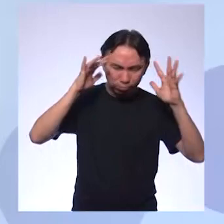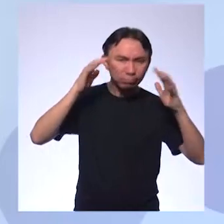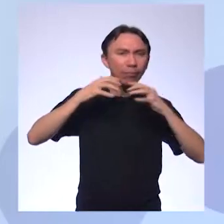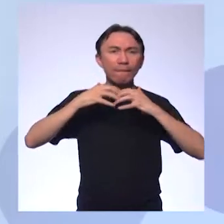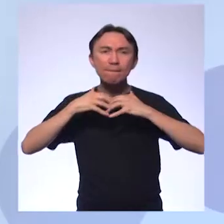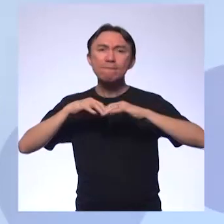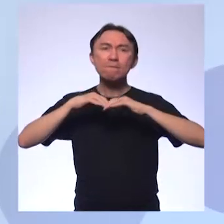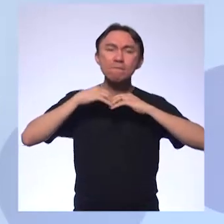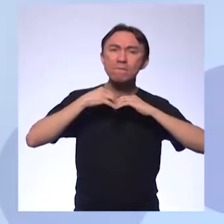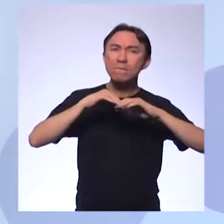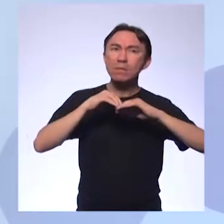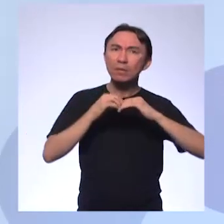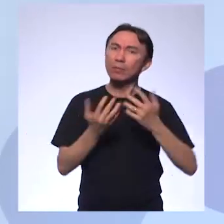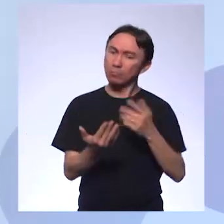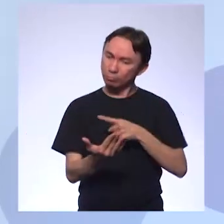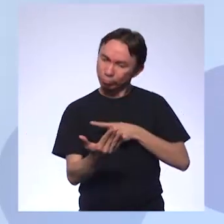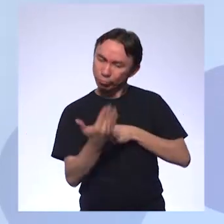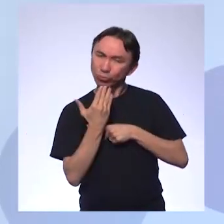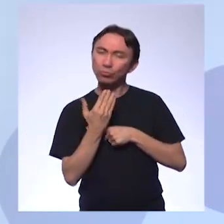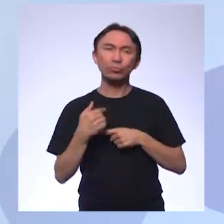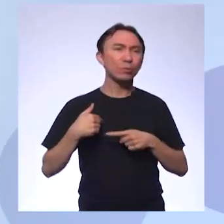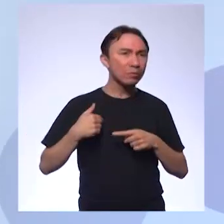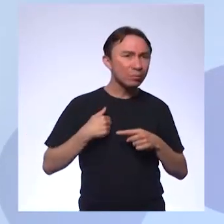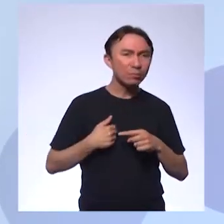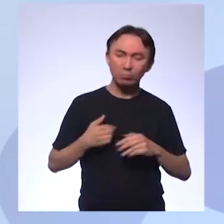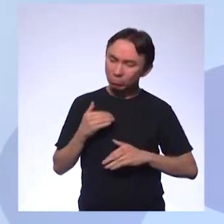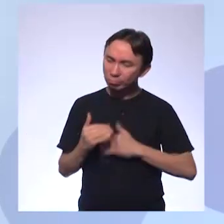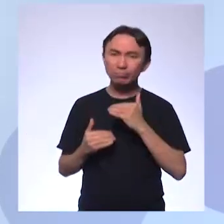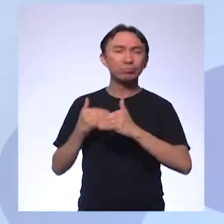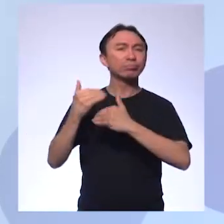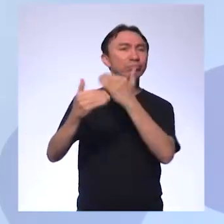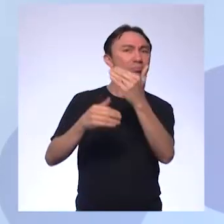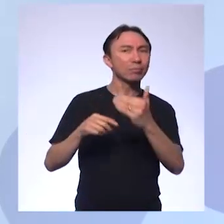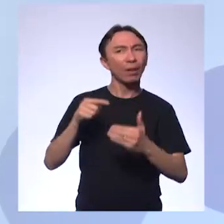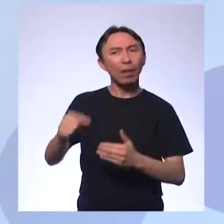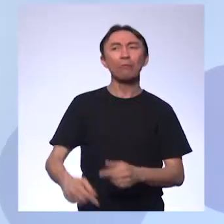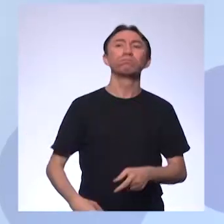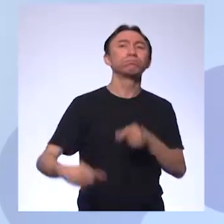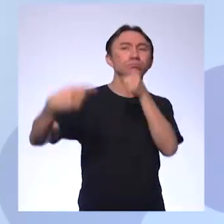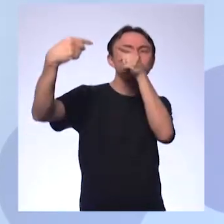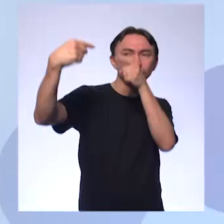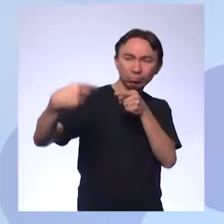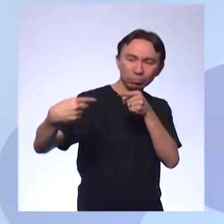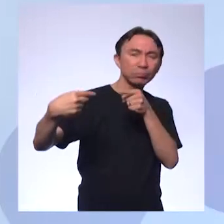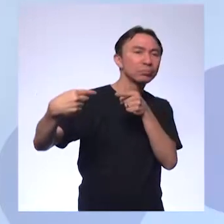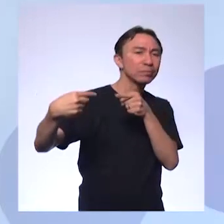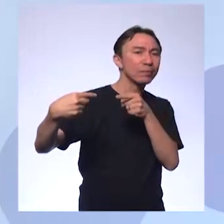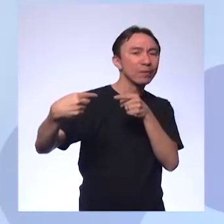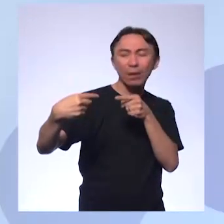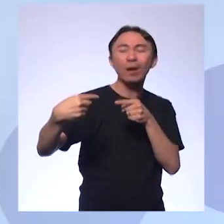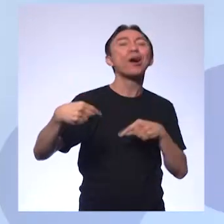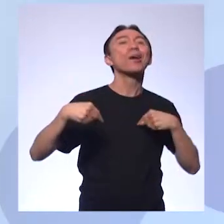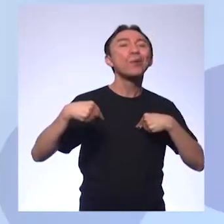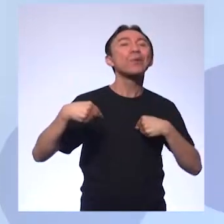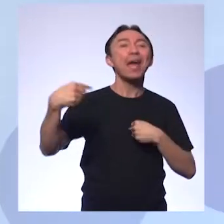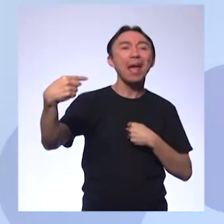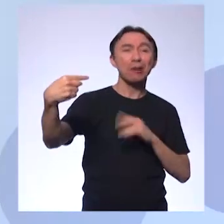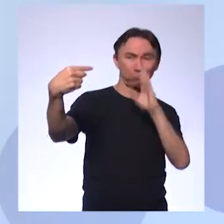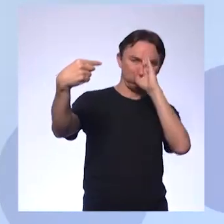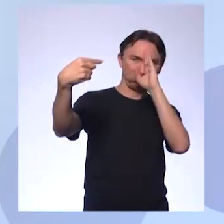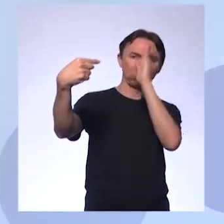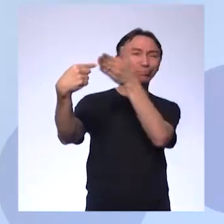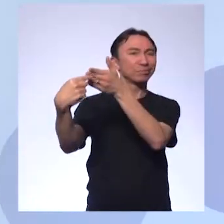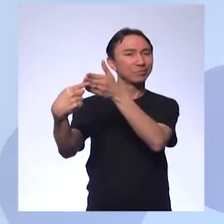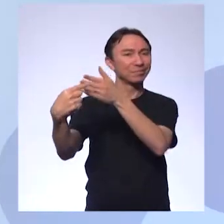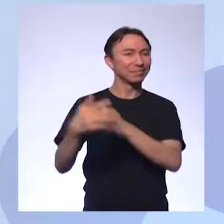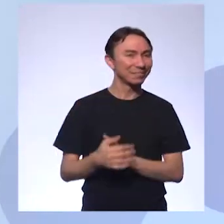que eu avance sobre o adversário, que no caso aqui é em busca de um objetivo. Então, a gente agora vai